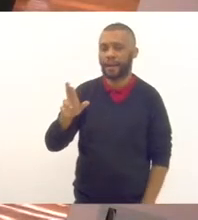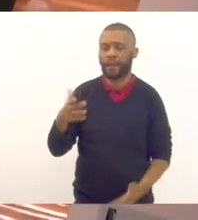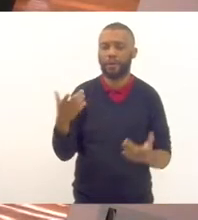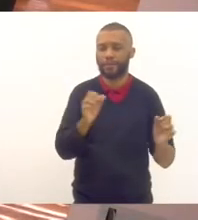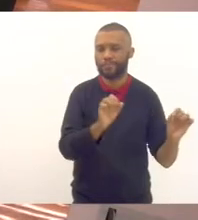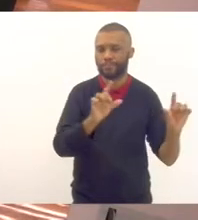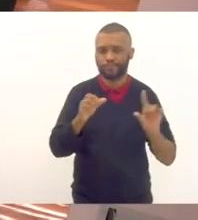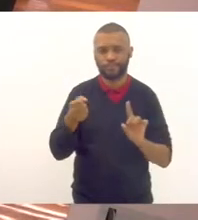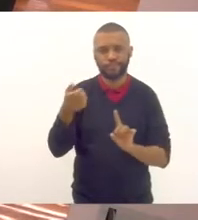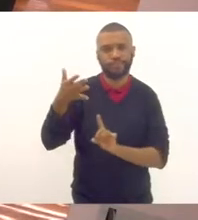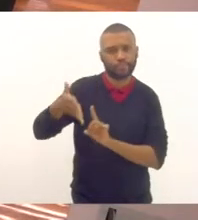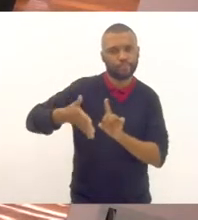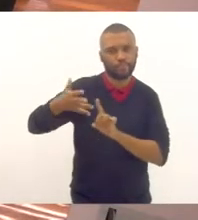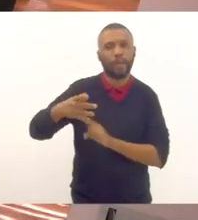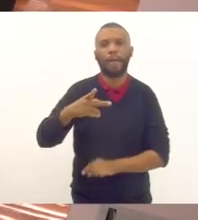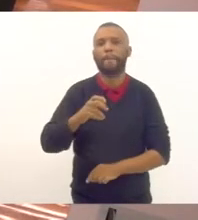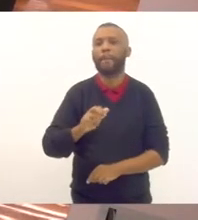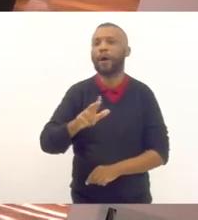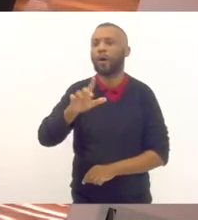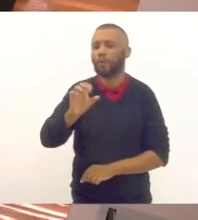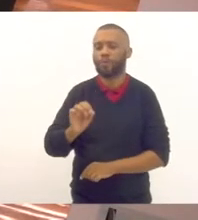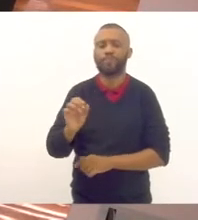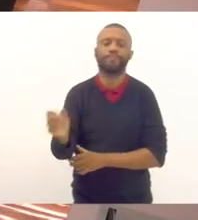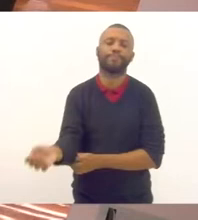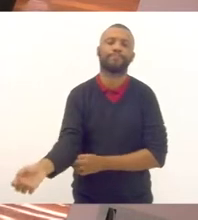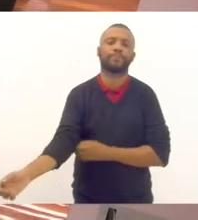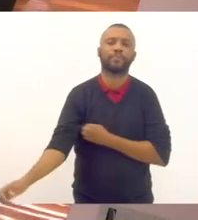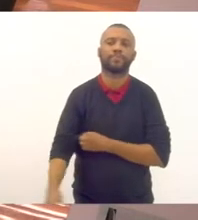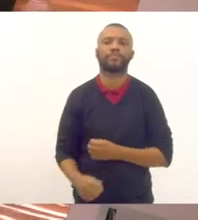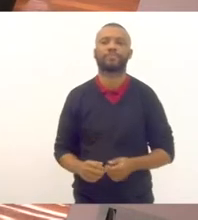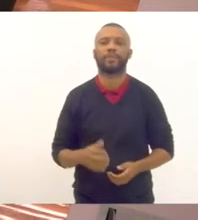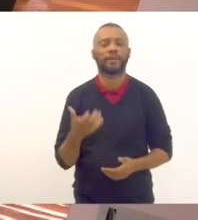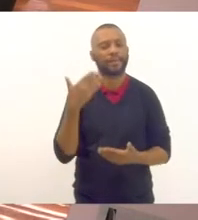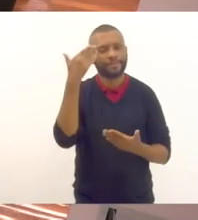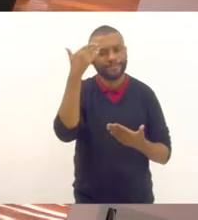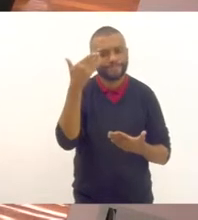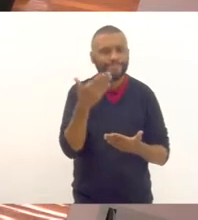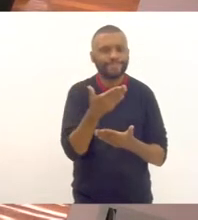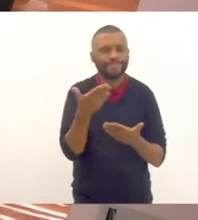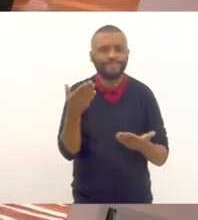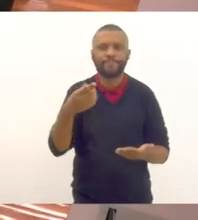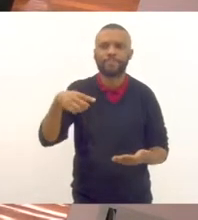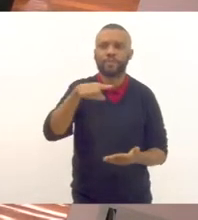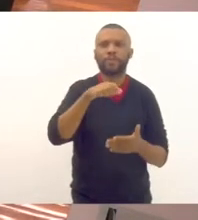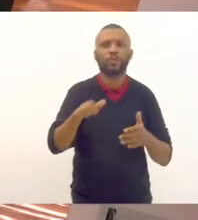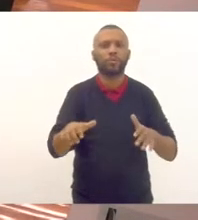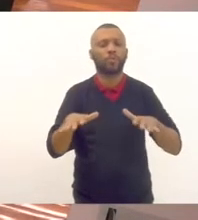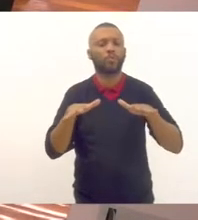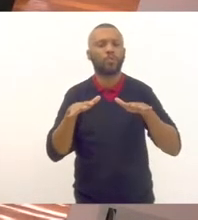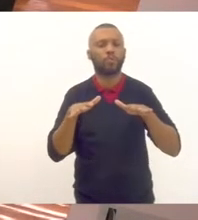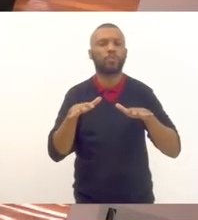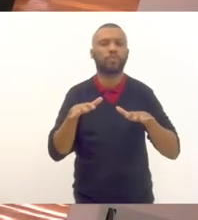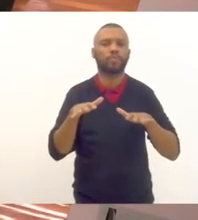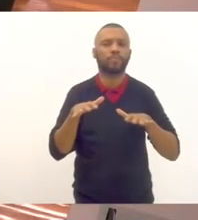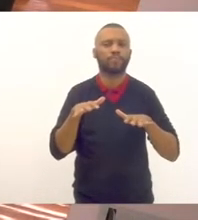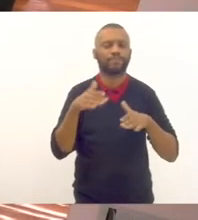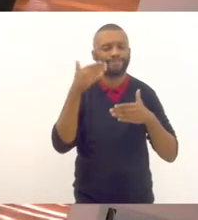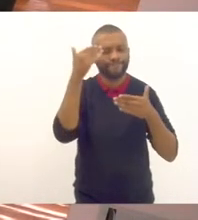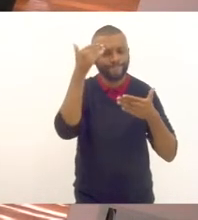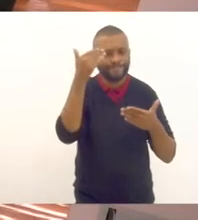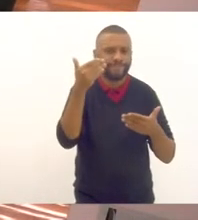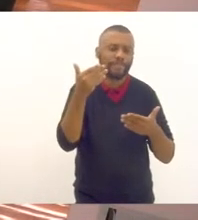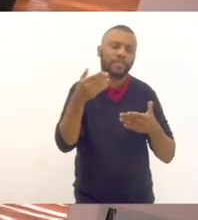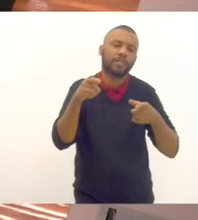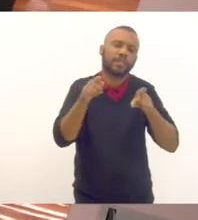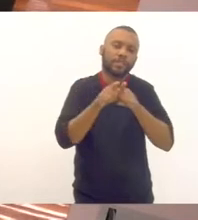Gostaria de agradecer aí o espaço aí cedido do deputado Fábio, presença de todos aqui. Só gostaria